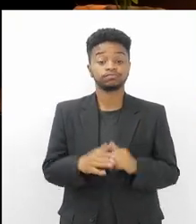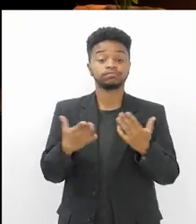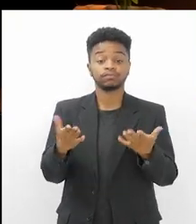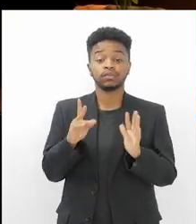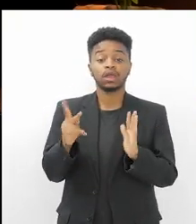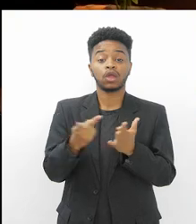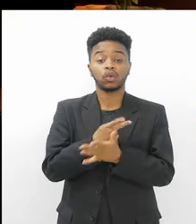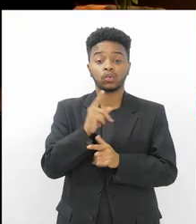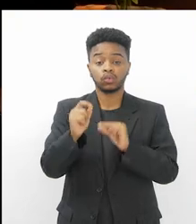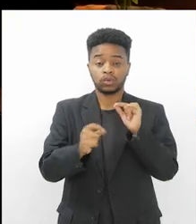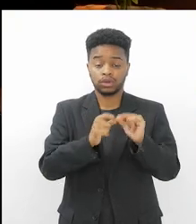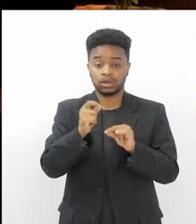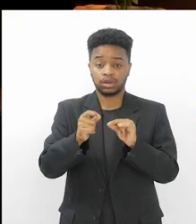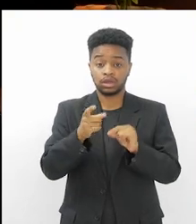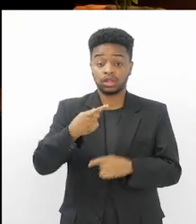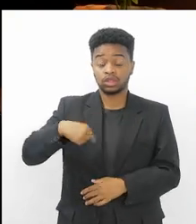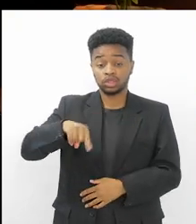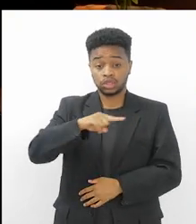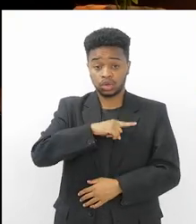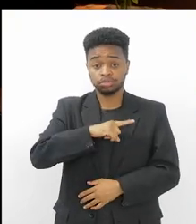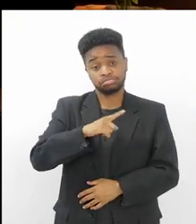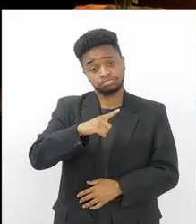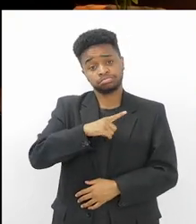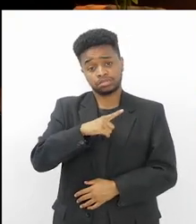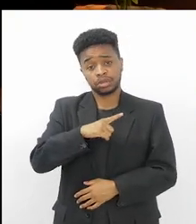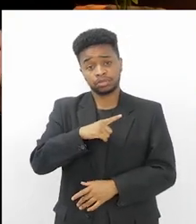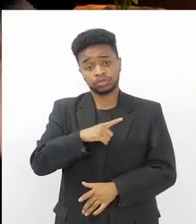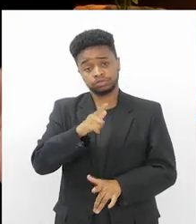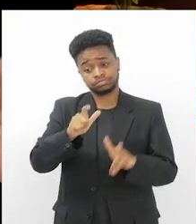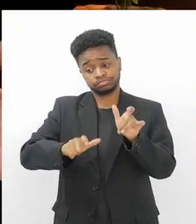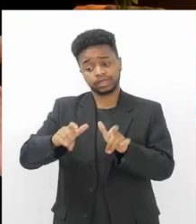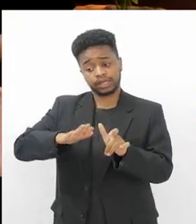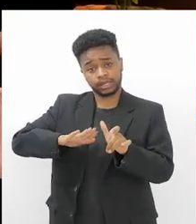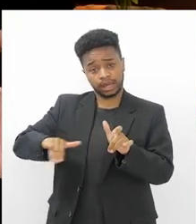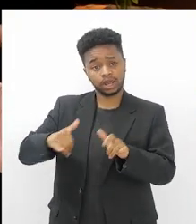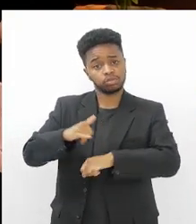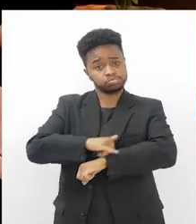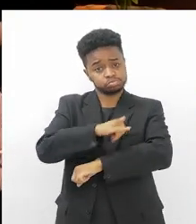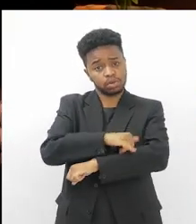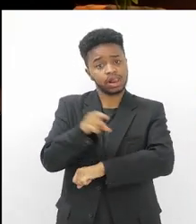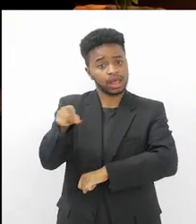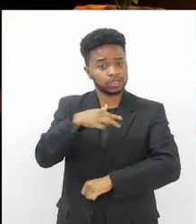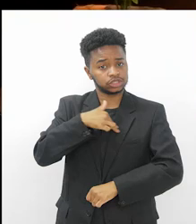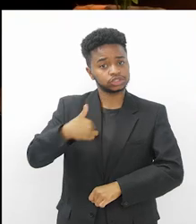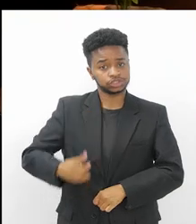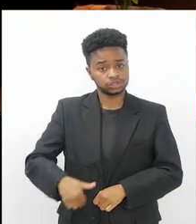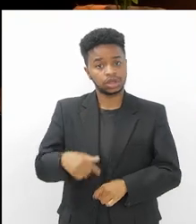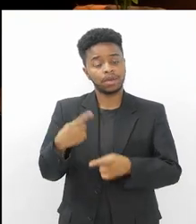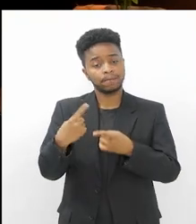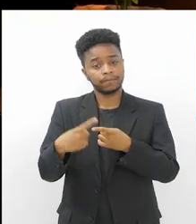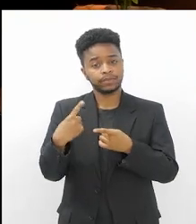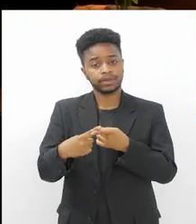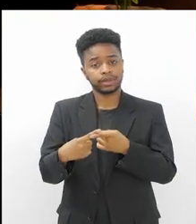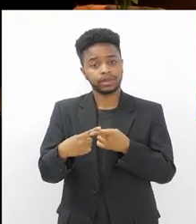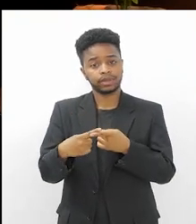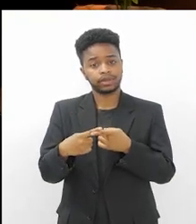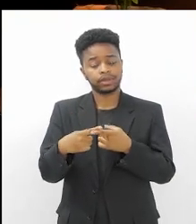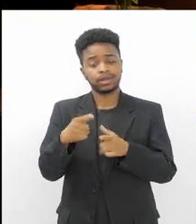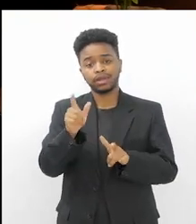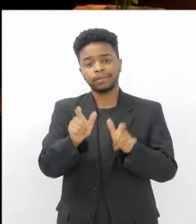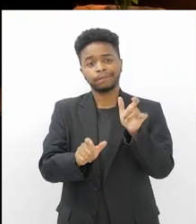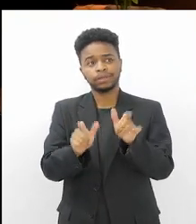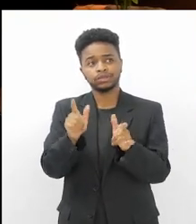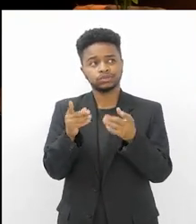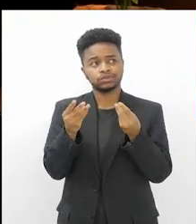E aí, o que acontece é que nós estamos tendo obesidade na China. Porque as pessoas